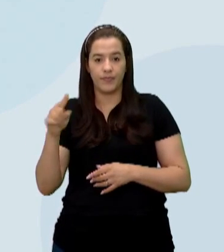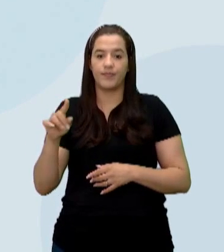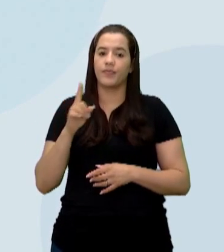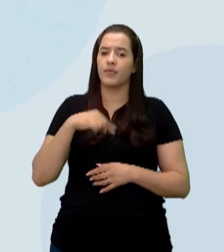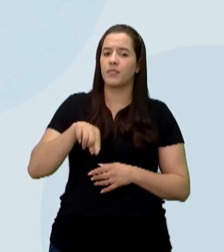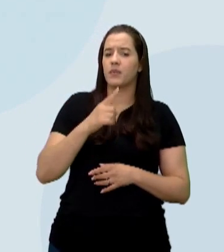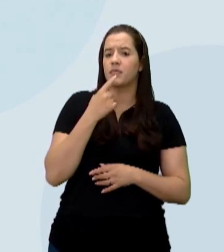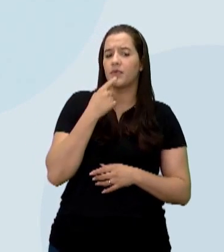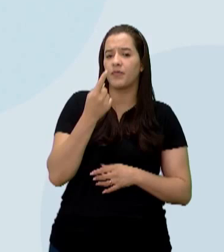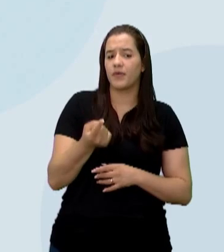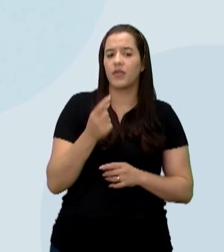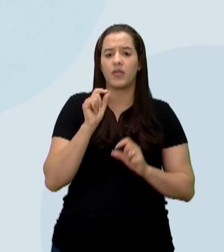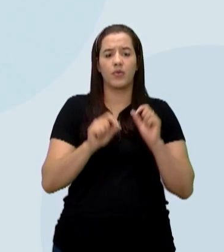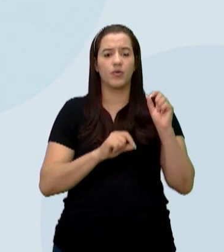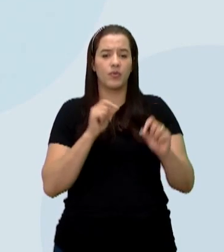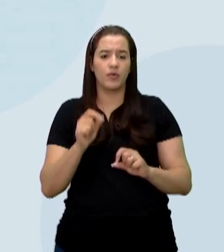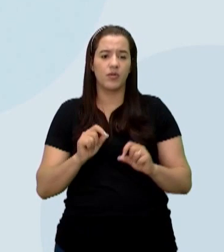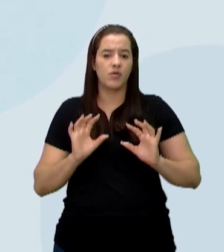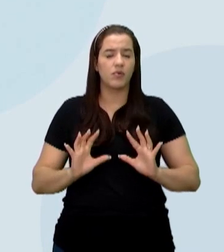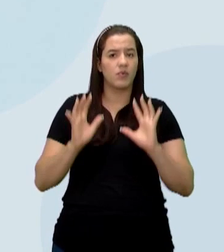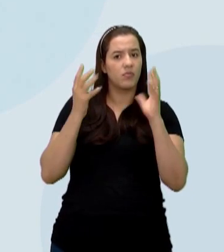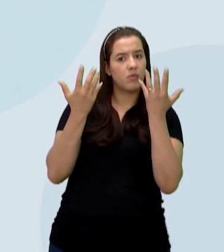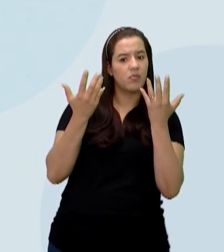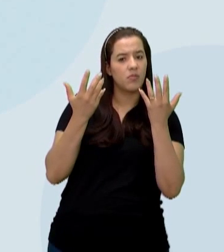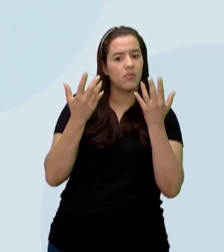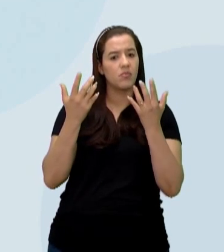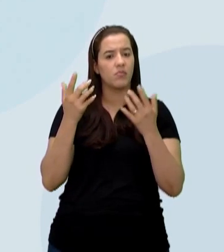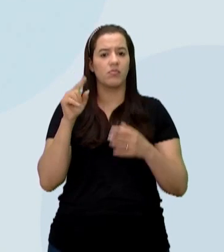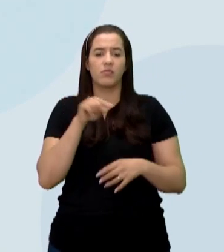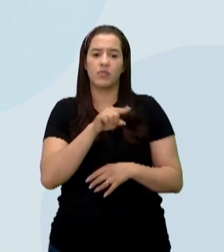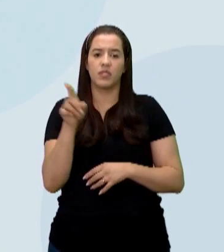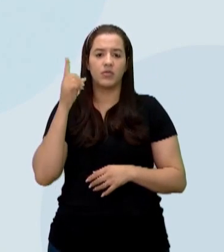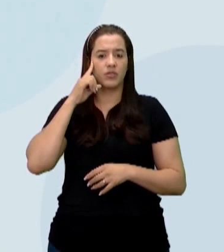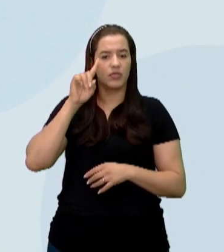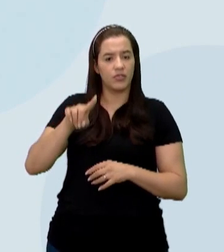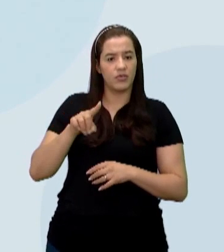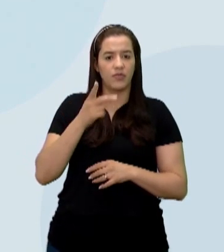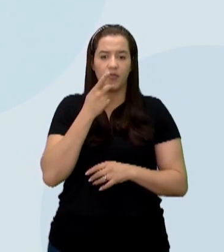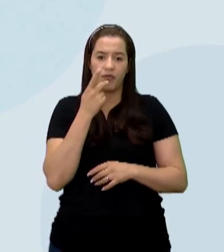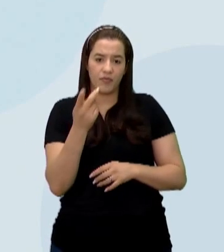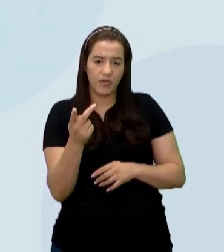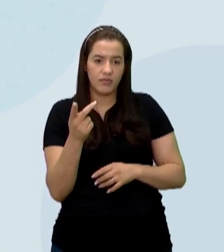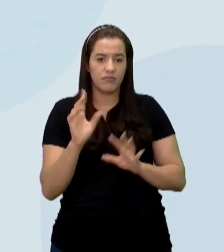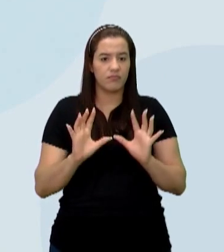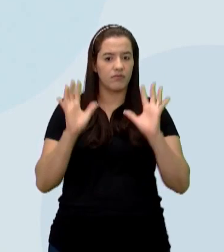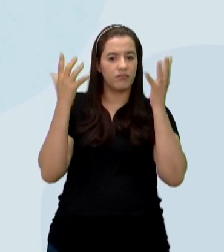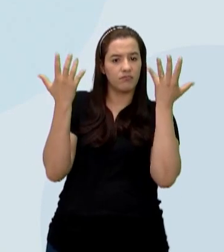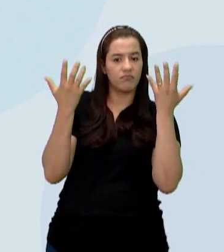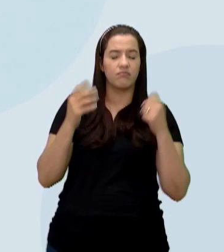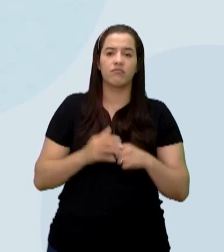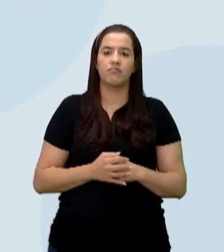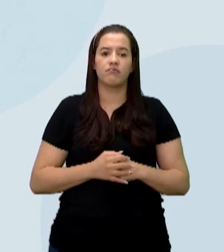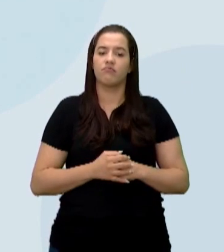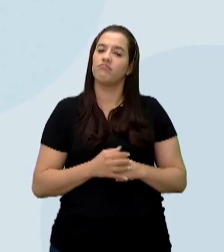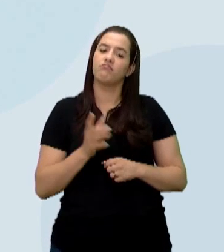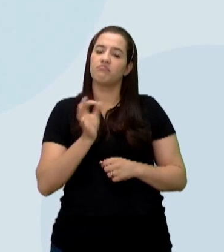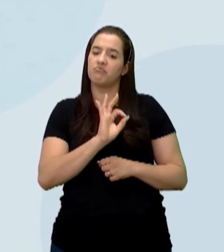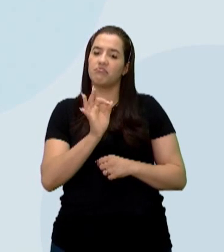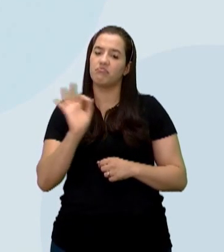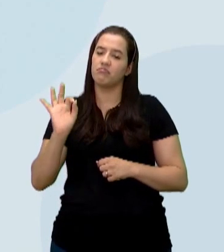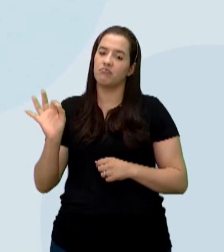falado algo sobre comemoração dessas datas? Foi falado sobre a comemoração das datas? Não, né?